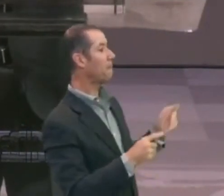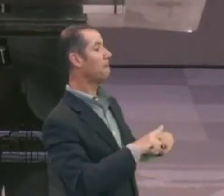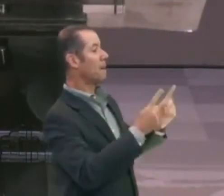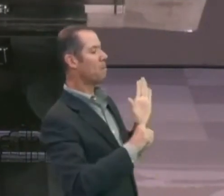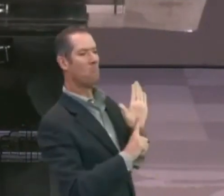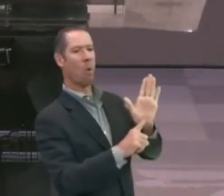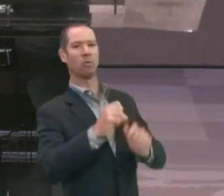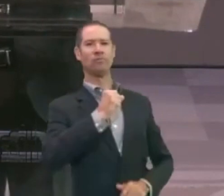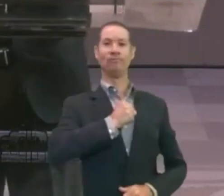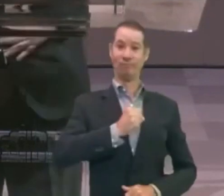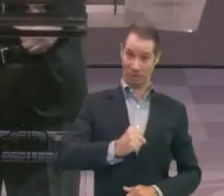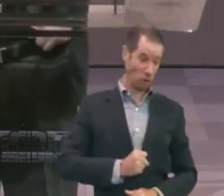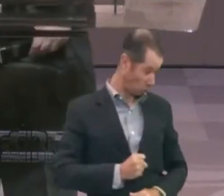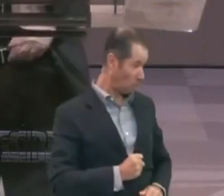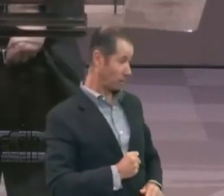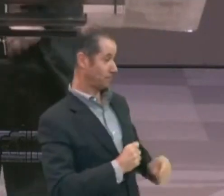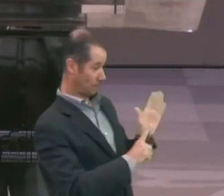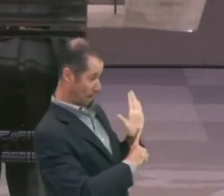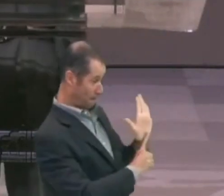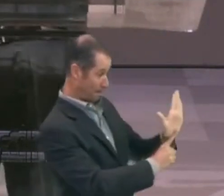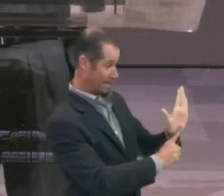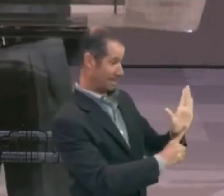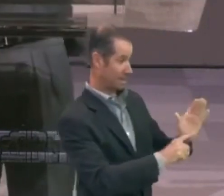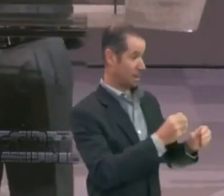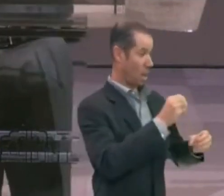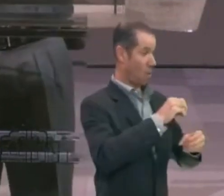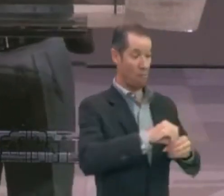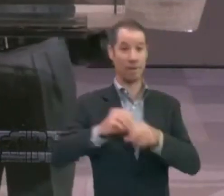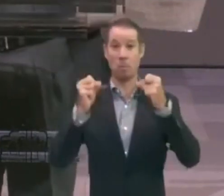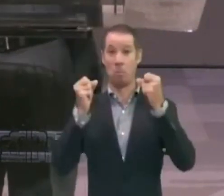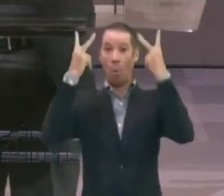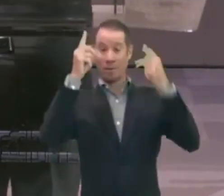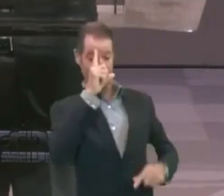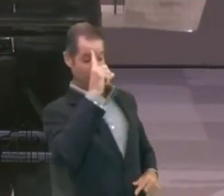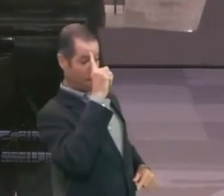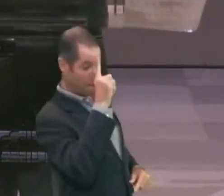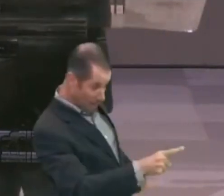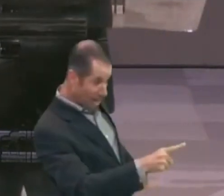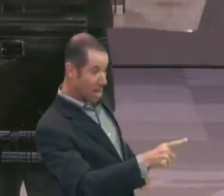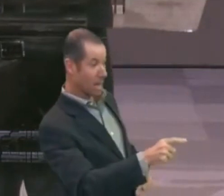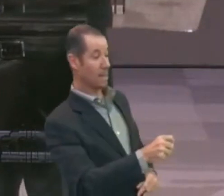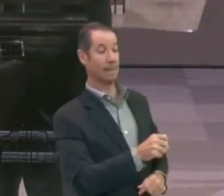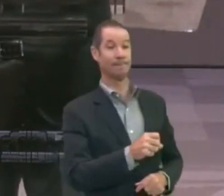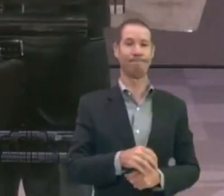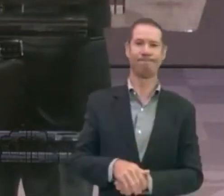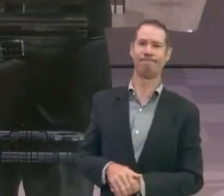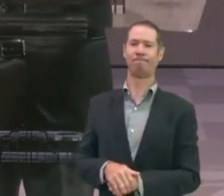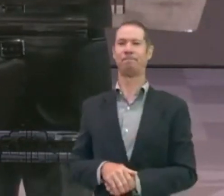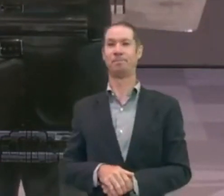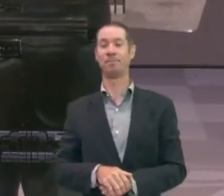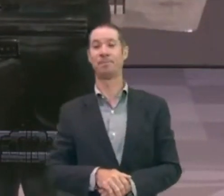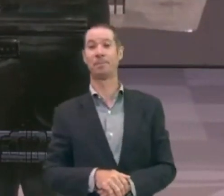ao sacerdote e apresente a oferta que Moisés ordenou para que sirva